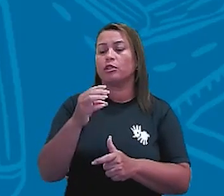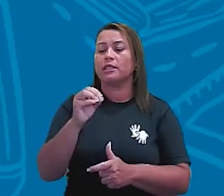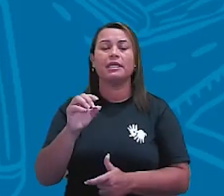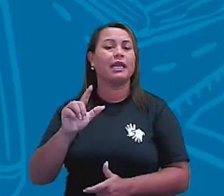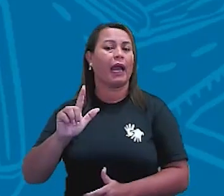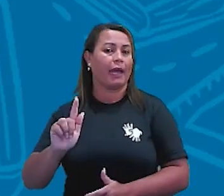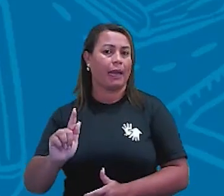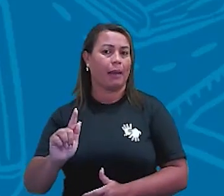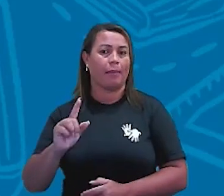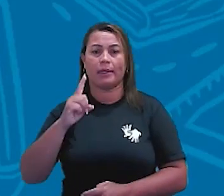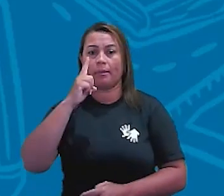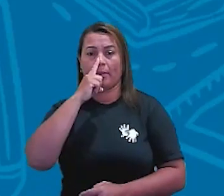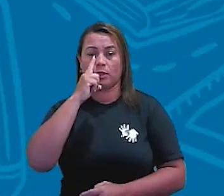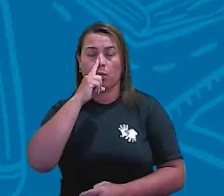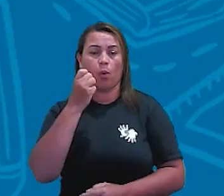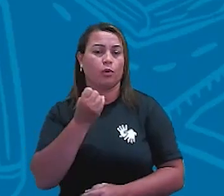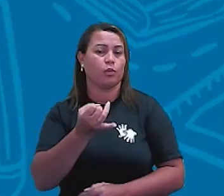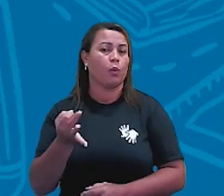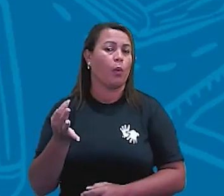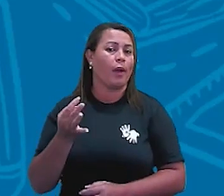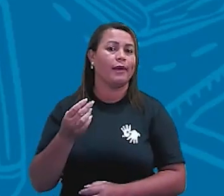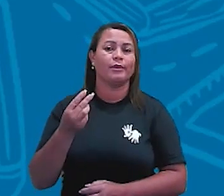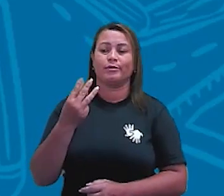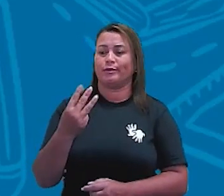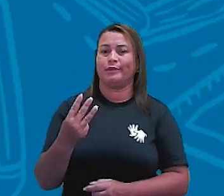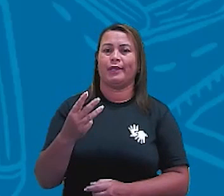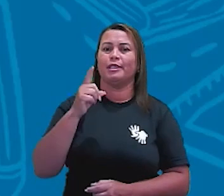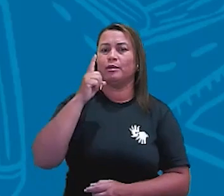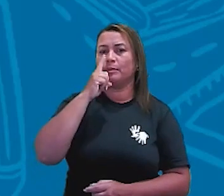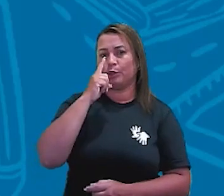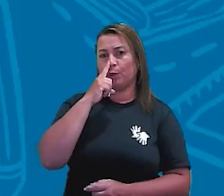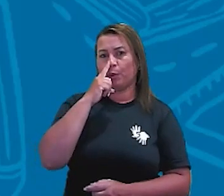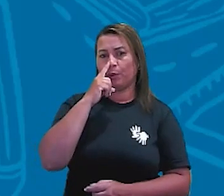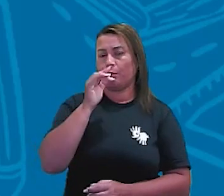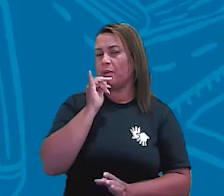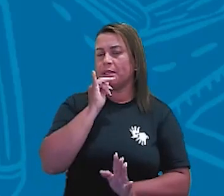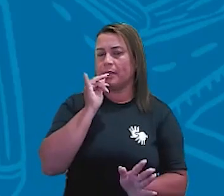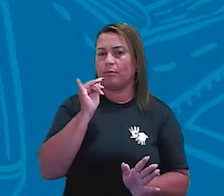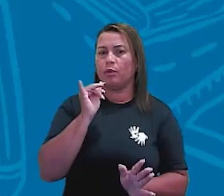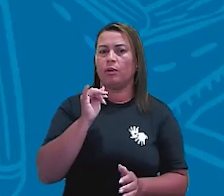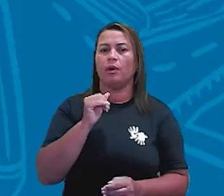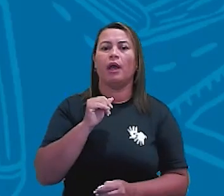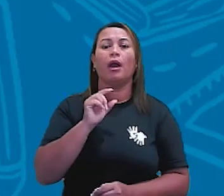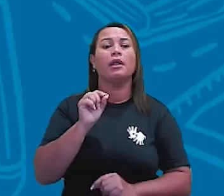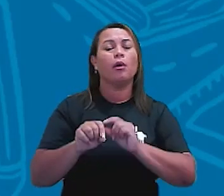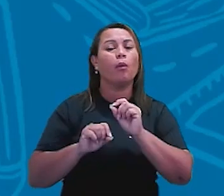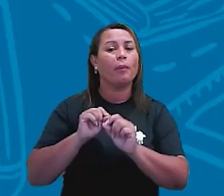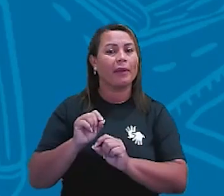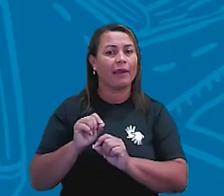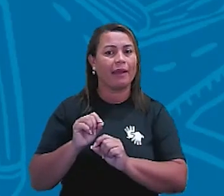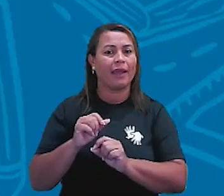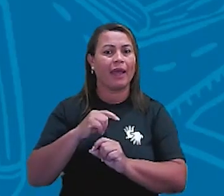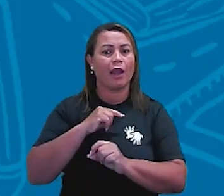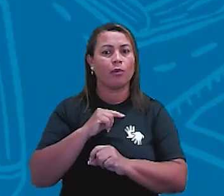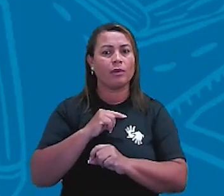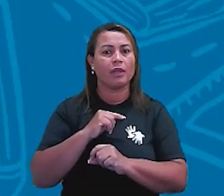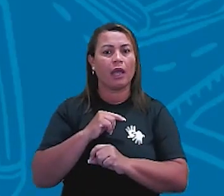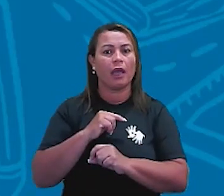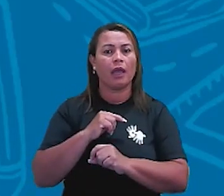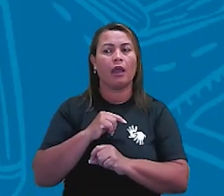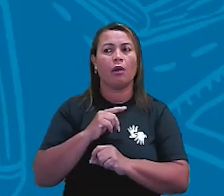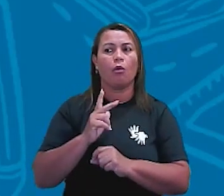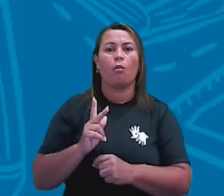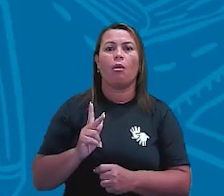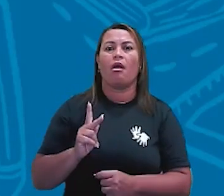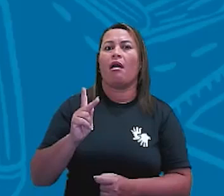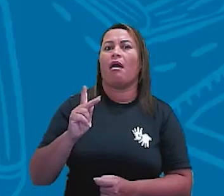gramas de biscoito, que equivale, por exemplo, a 3 biscoitos, né? Como exemplo. Então, ela não equivale àquela quantidade de caloria, de